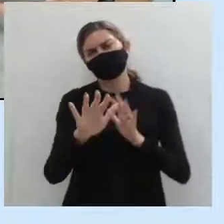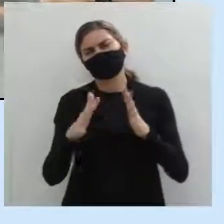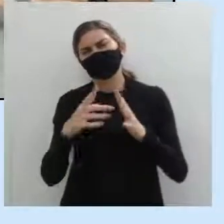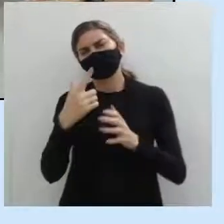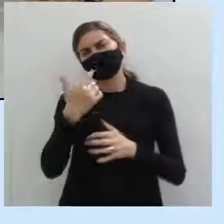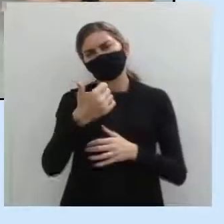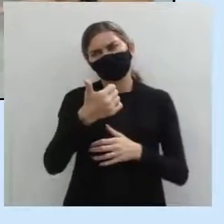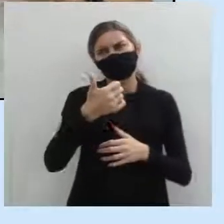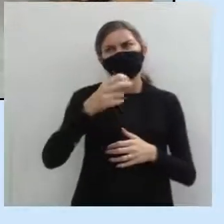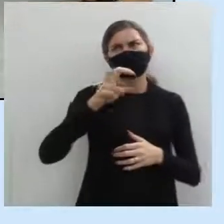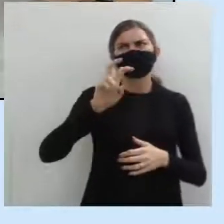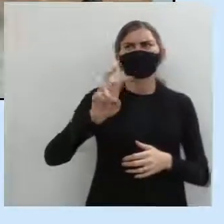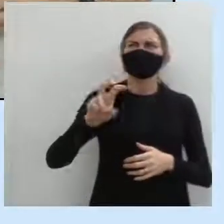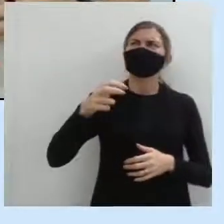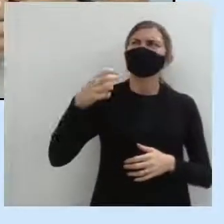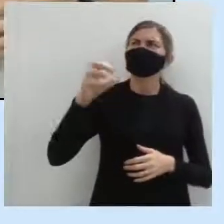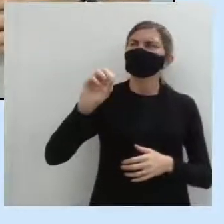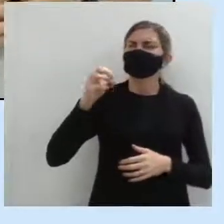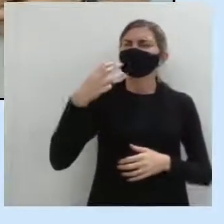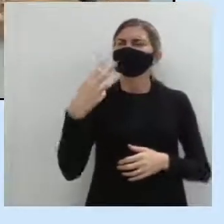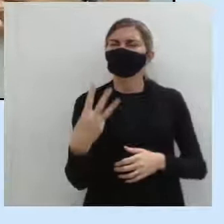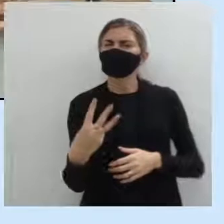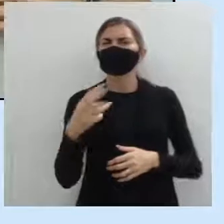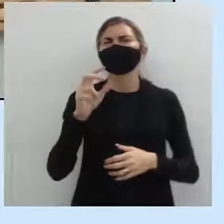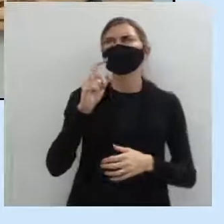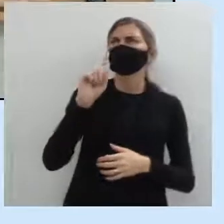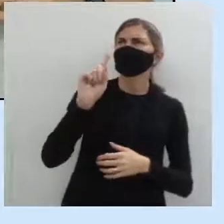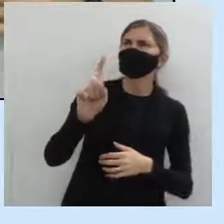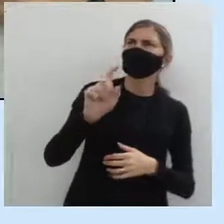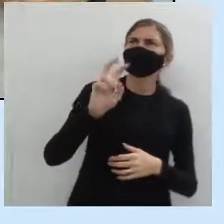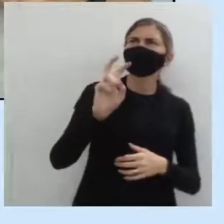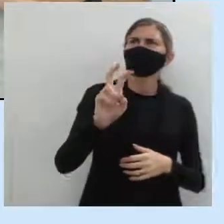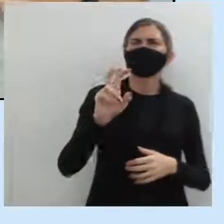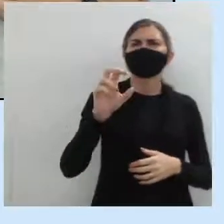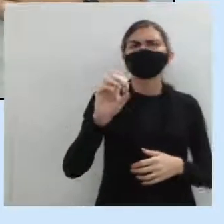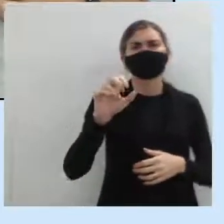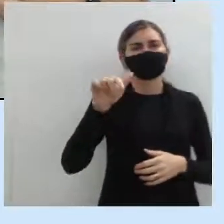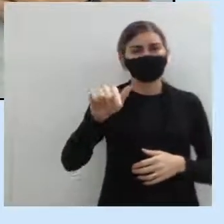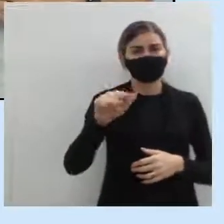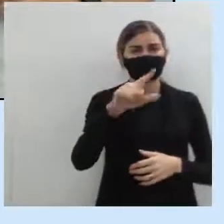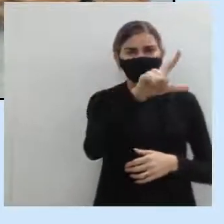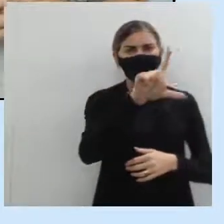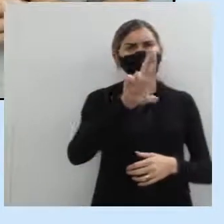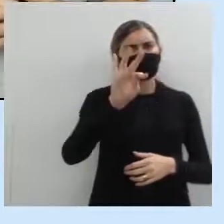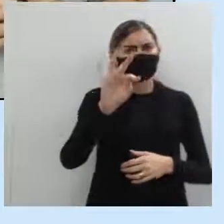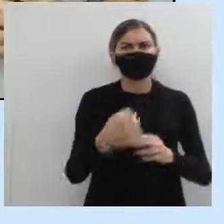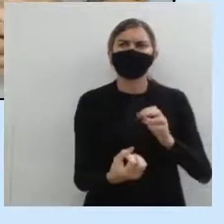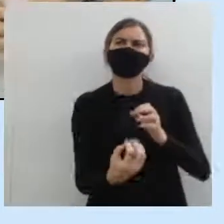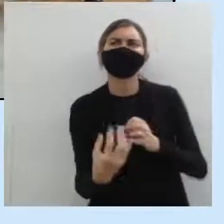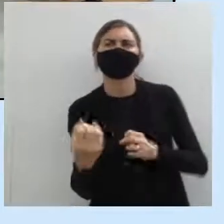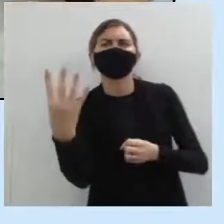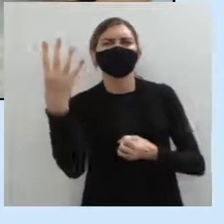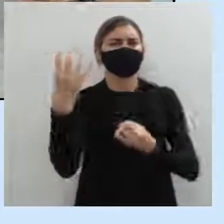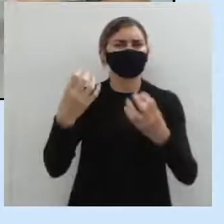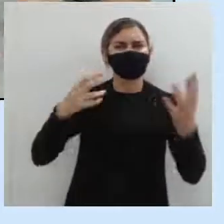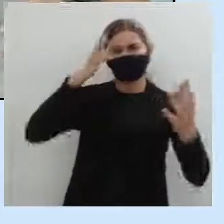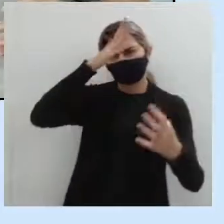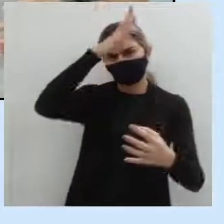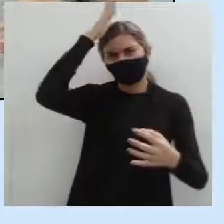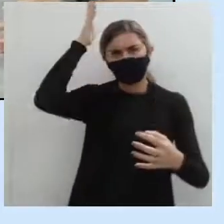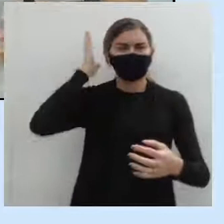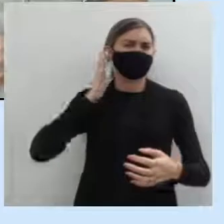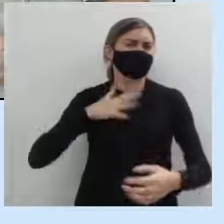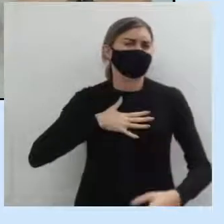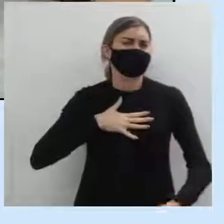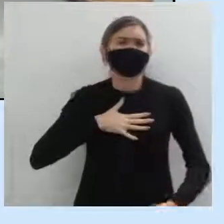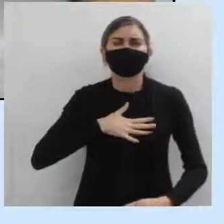de 1503, 1507, Lutero fez algumas viagens para Roma e não gostou nem